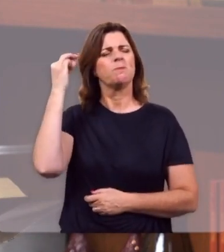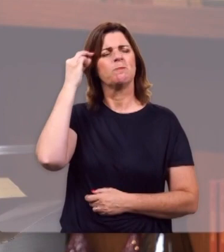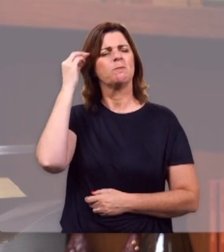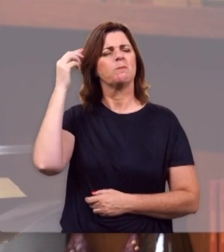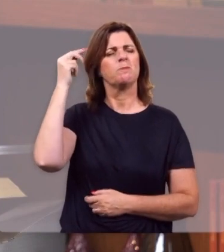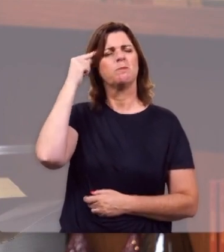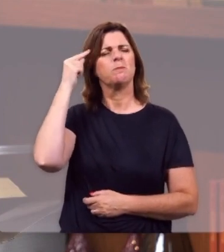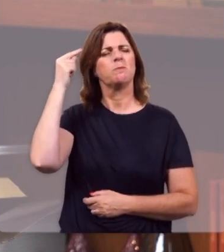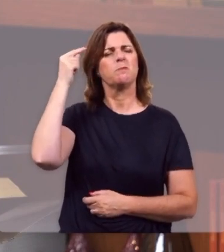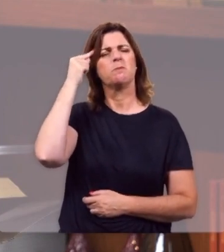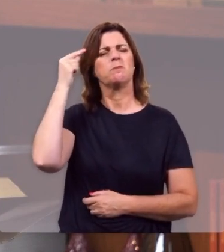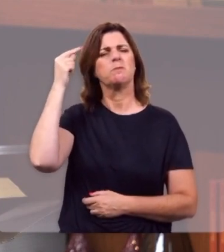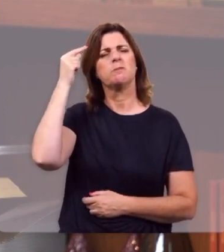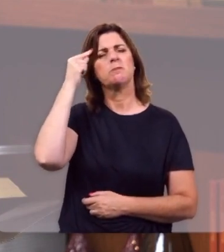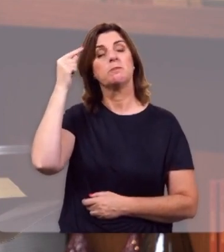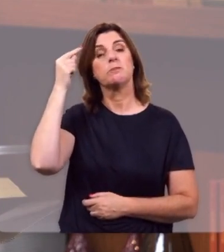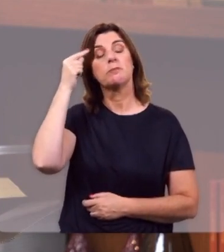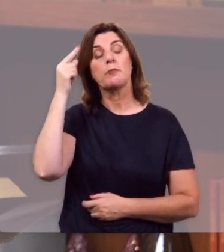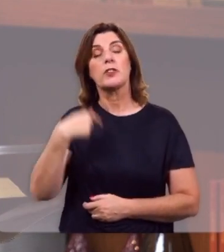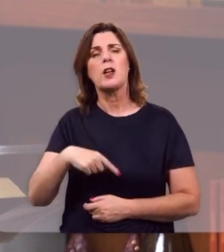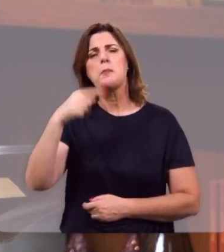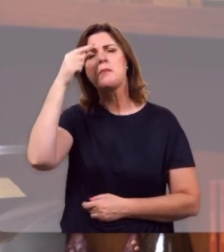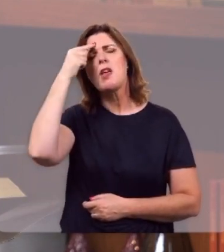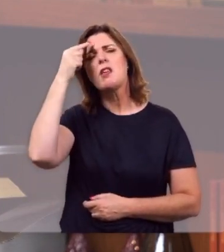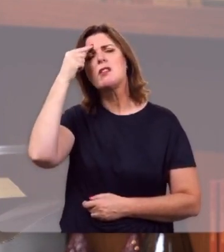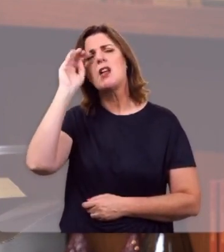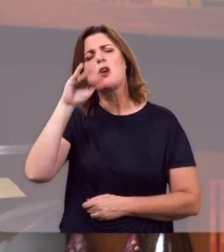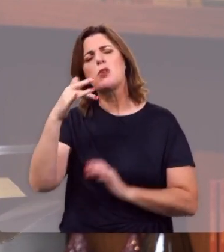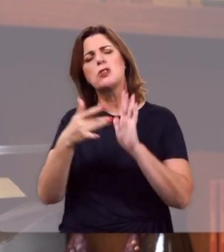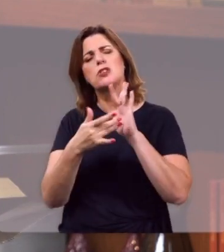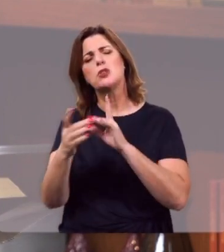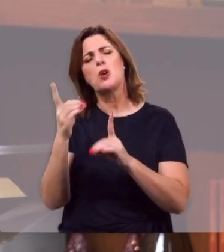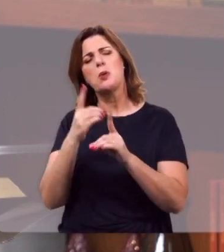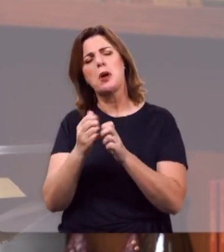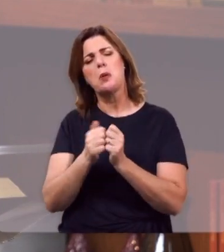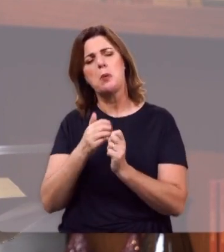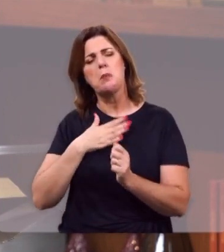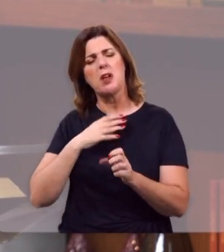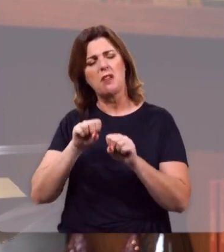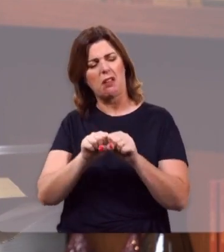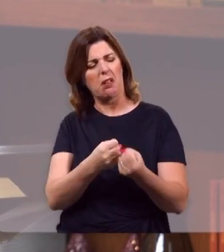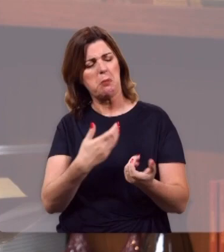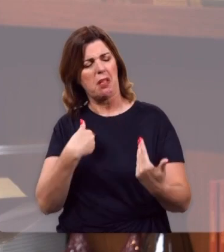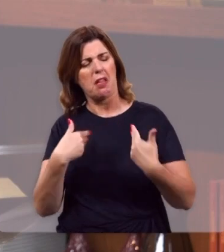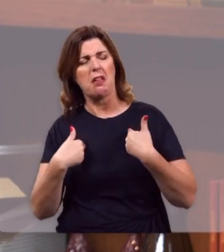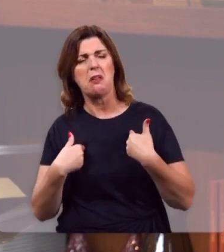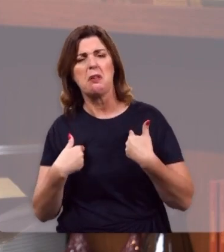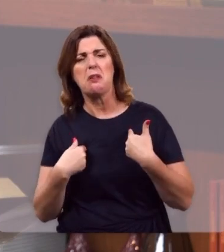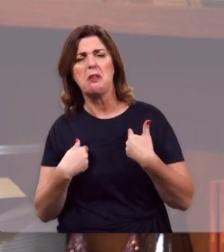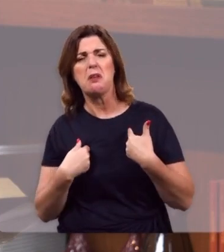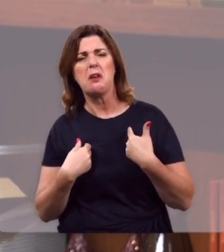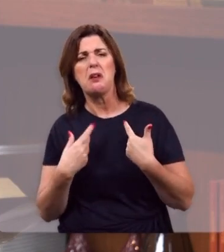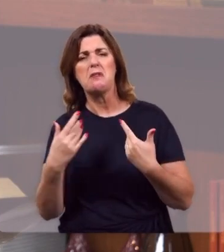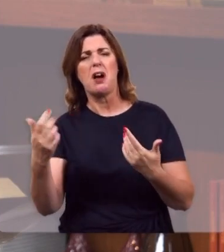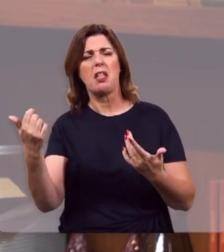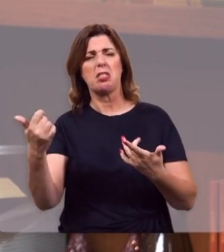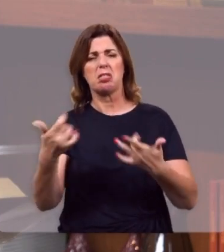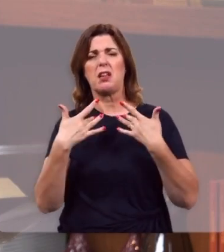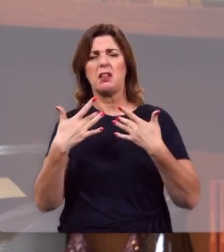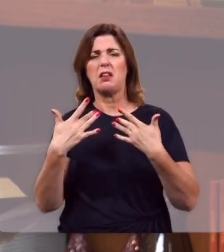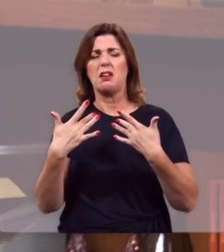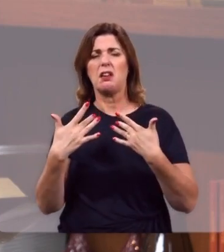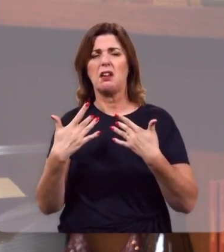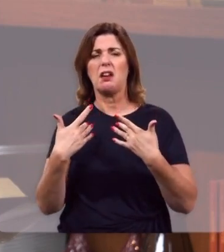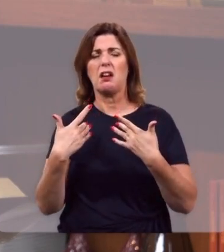consciência. Eu acho que ele chegou a pensar, quando Jesus se encontrar comigo, ele vai me quebrar todinho, ele vai me arrebentar